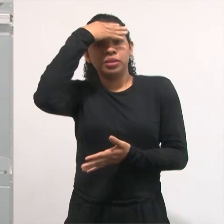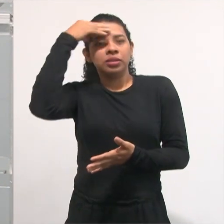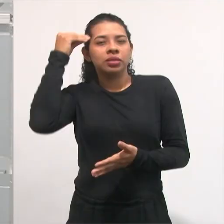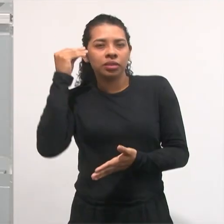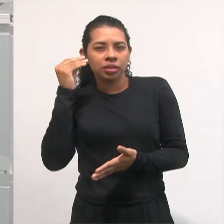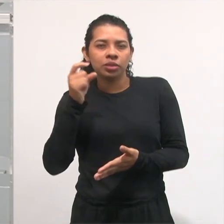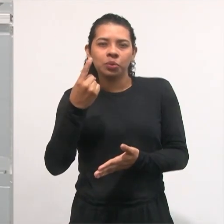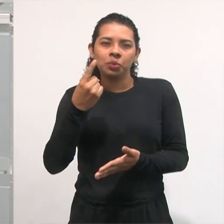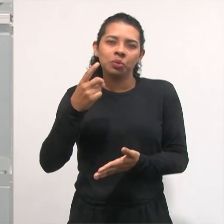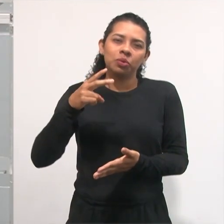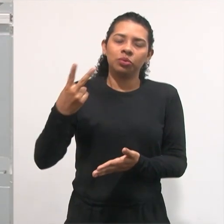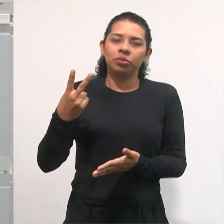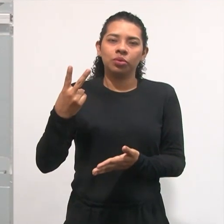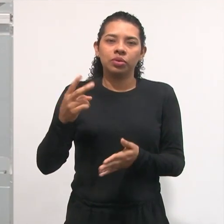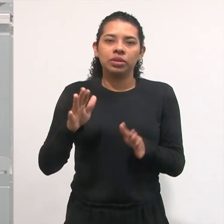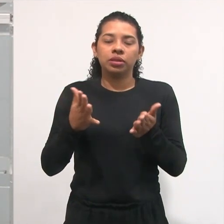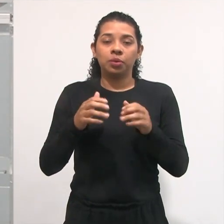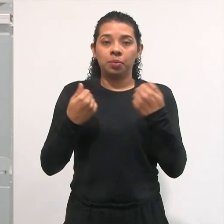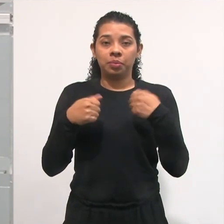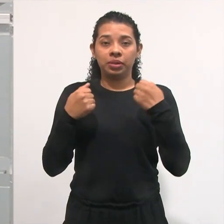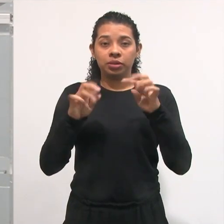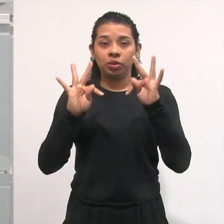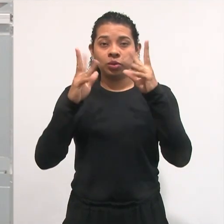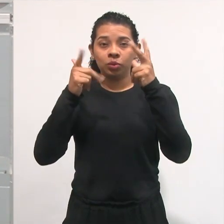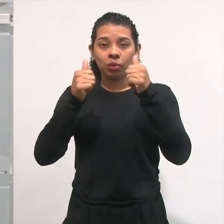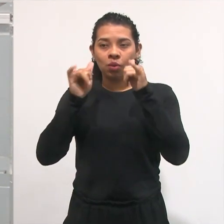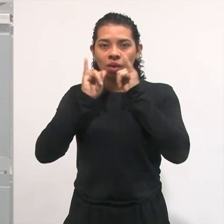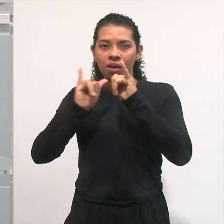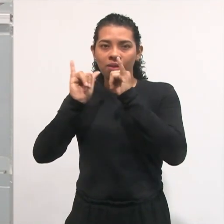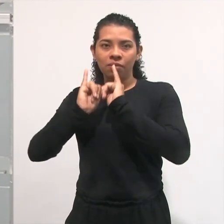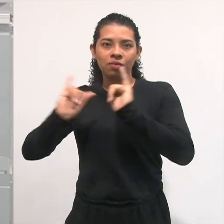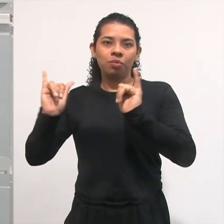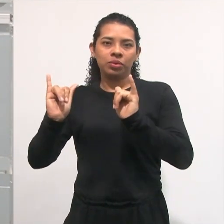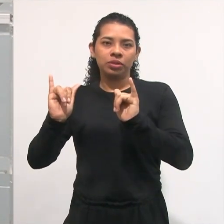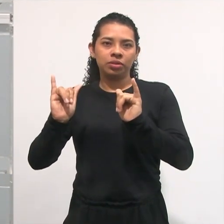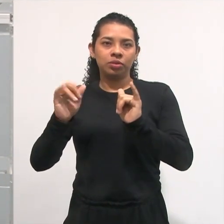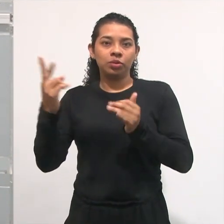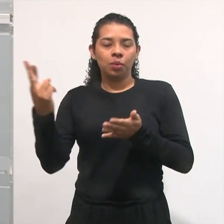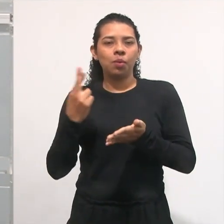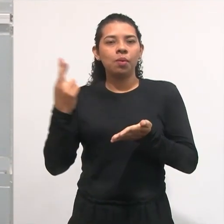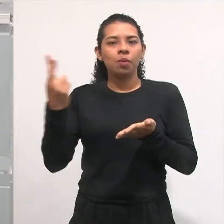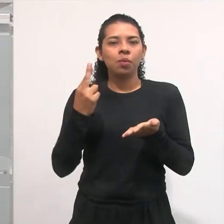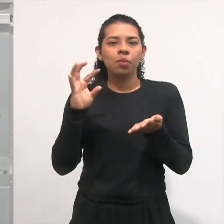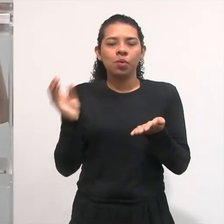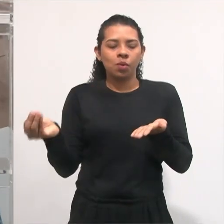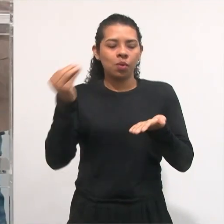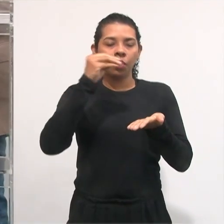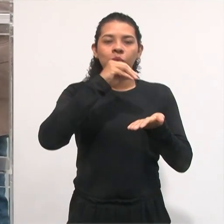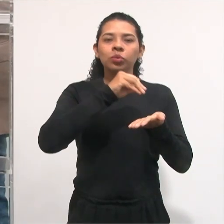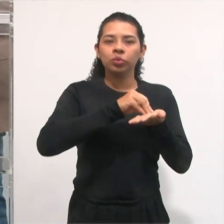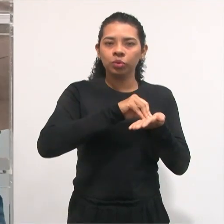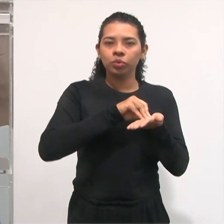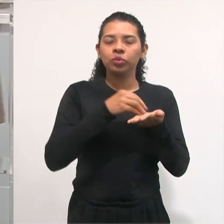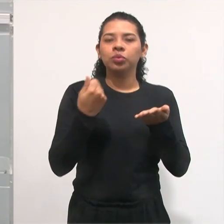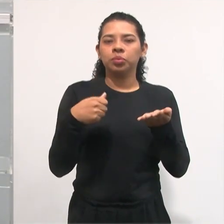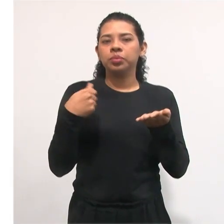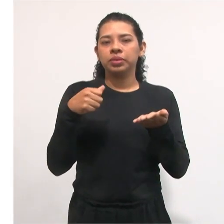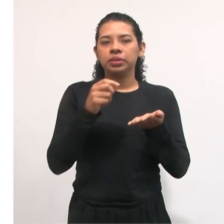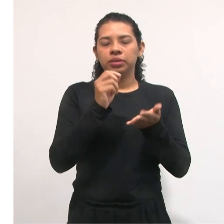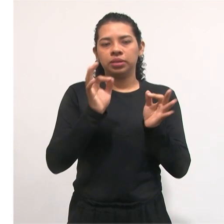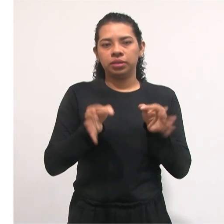você recebeu, para que essas informações, na hora que você tabular, não dá gráfico errado lá na frente. Isso é